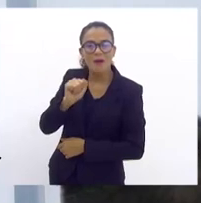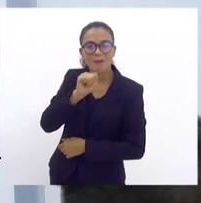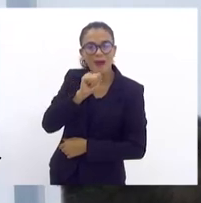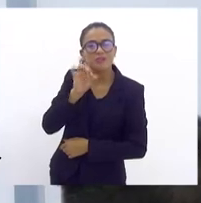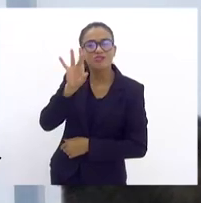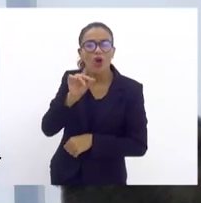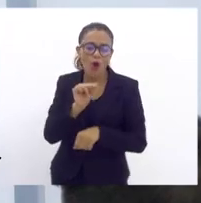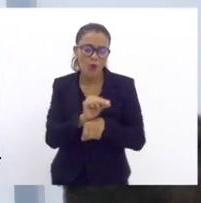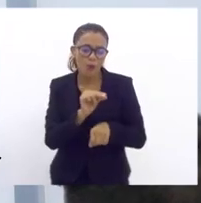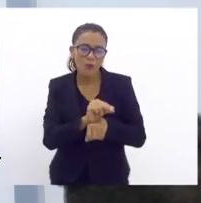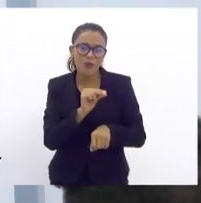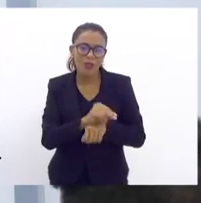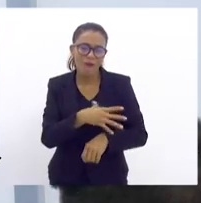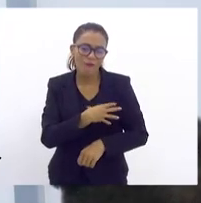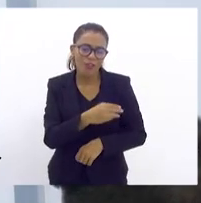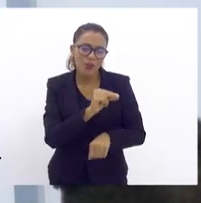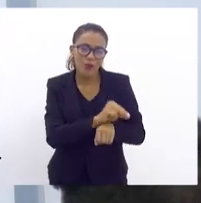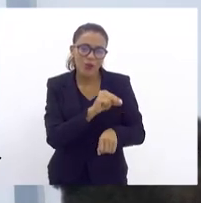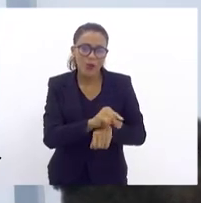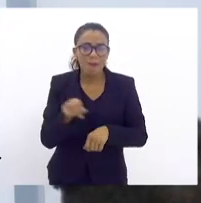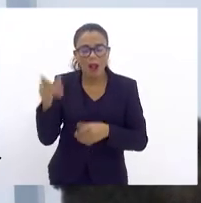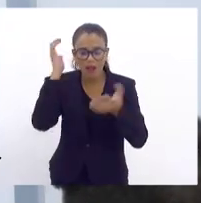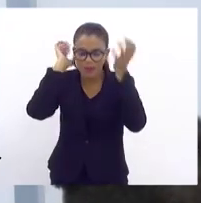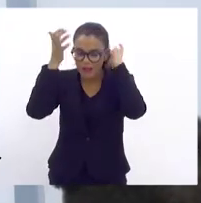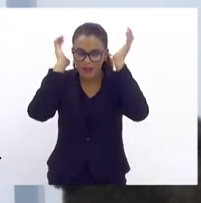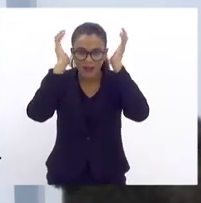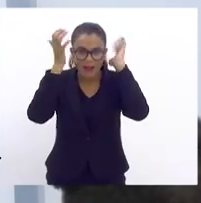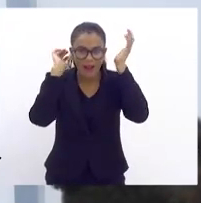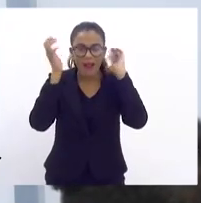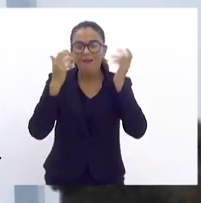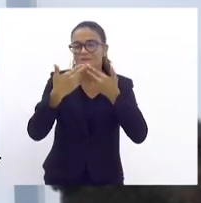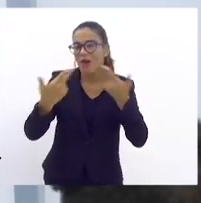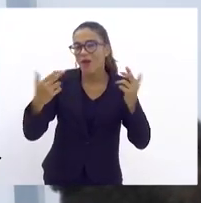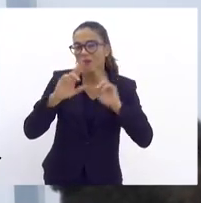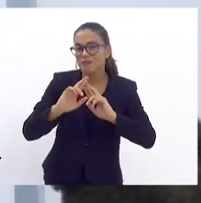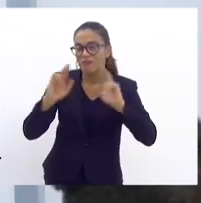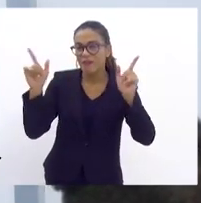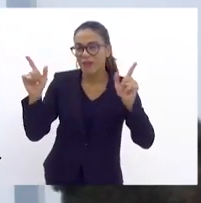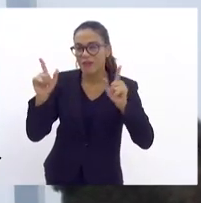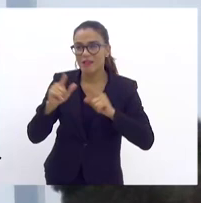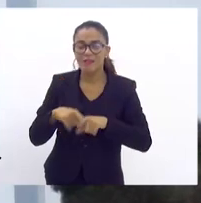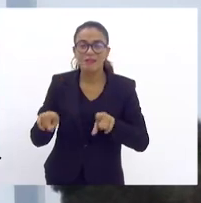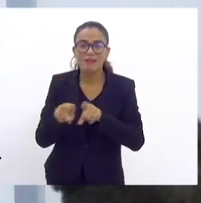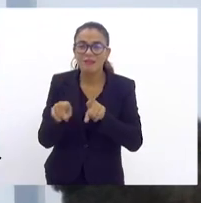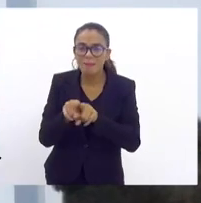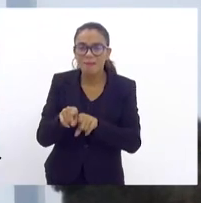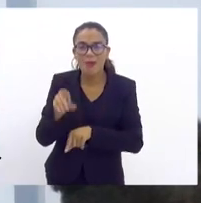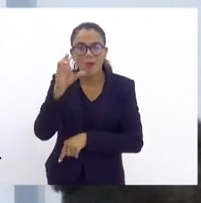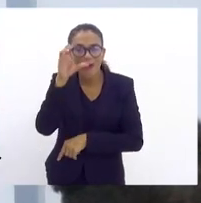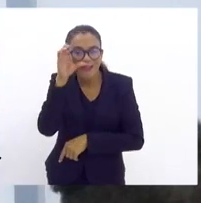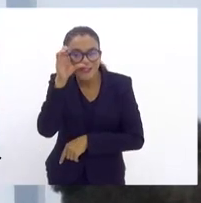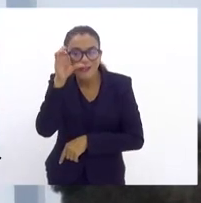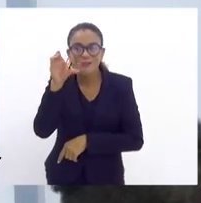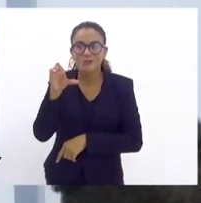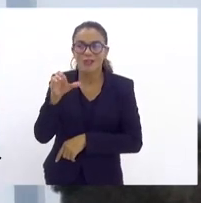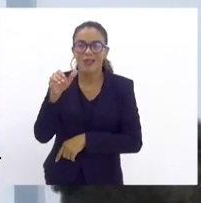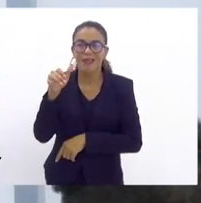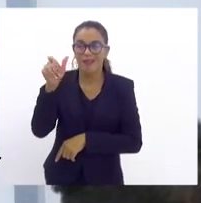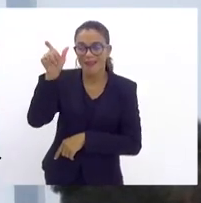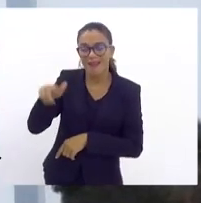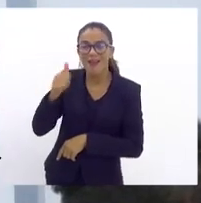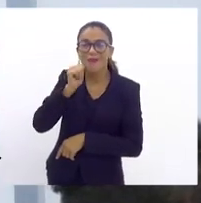Só que você fica um pouquinho lá para lavar um cabelo para fazer alguma coisa diferente uma escuta às vezes essa mulher precisa